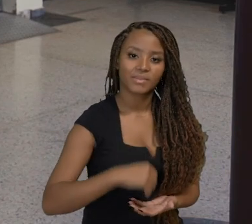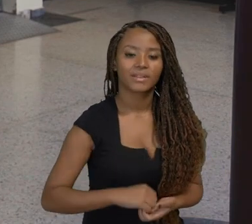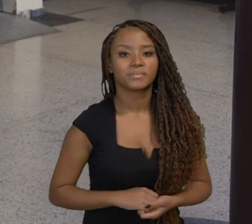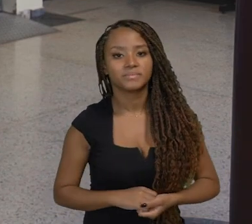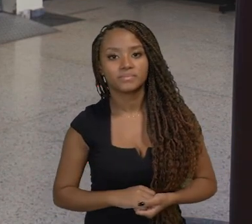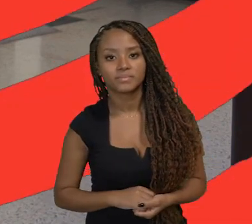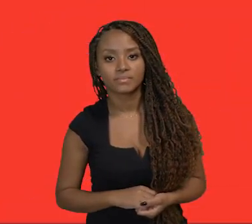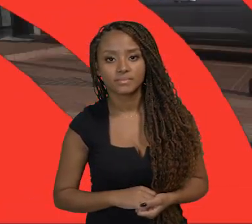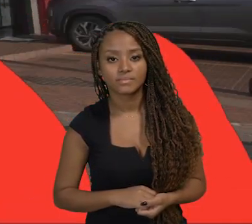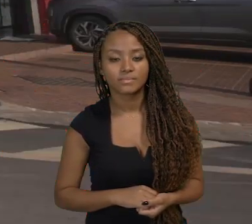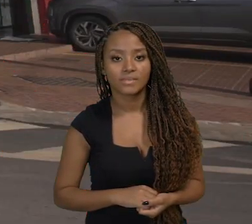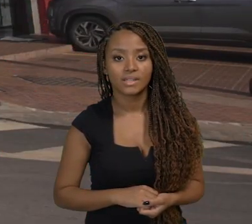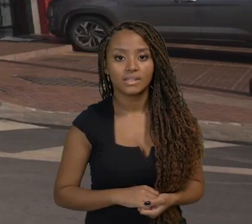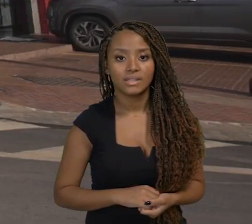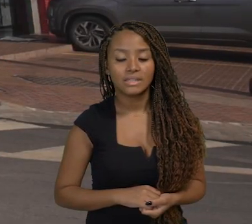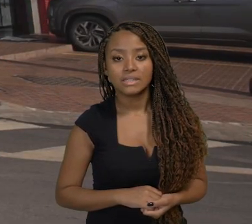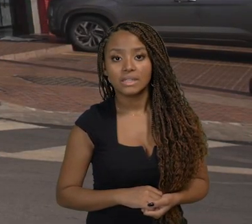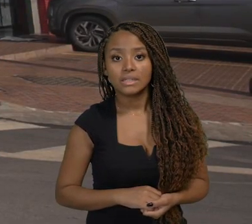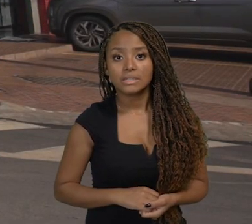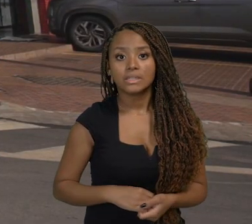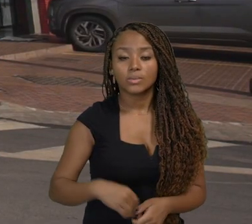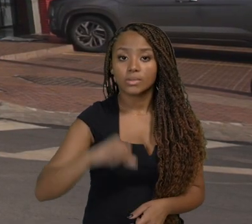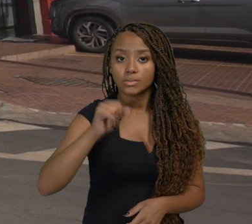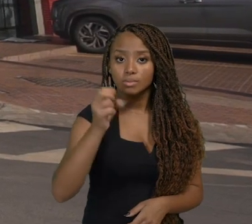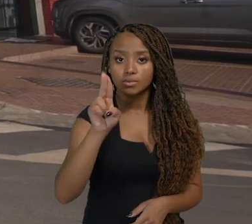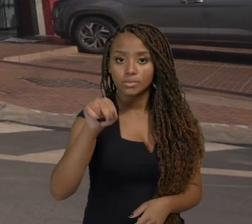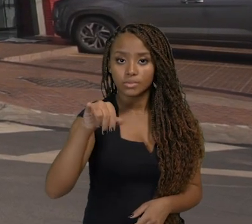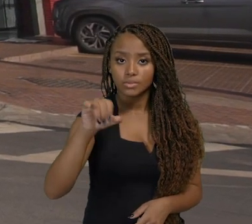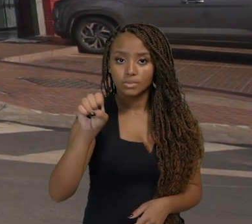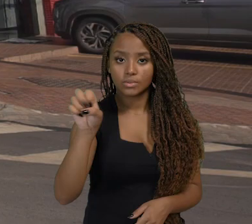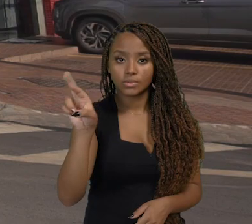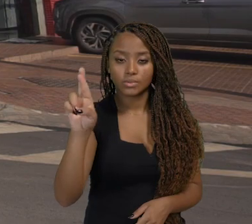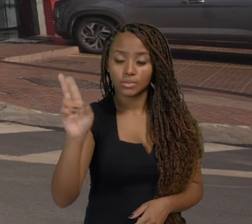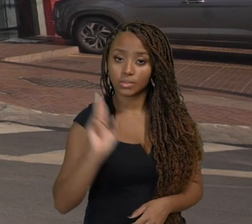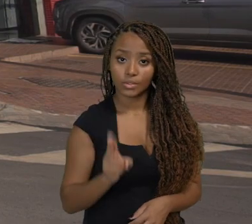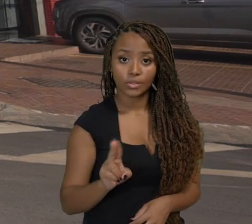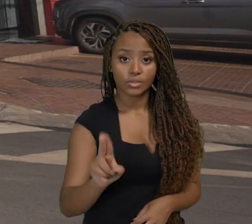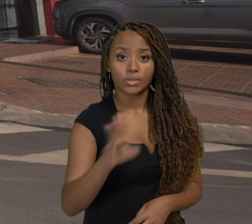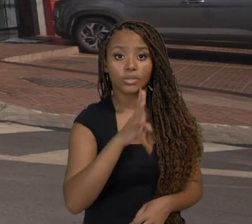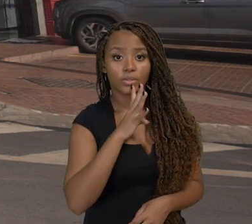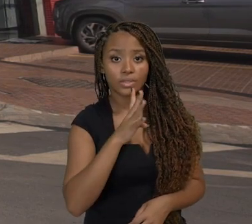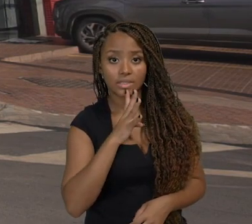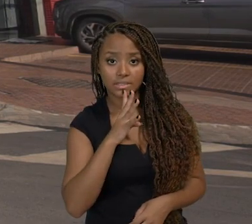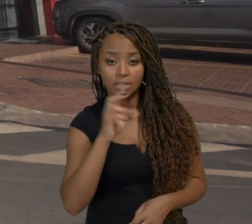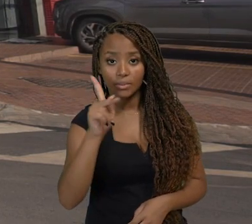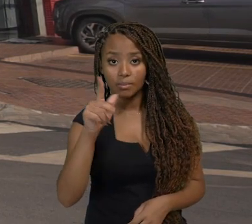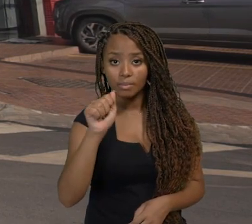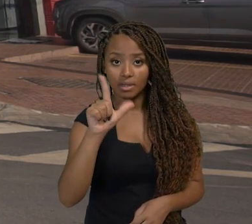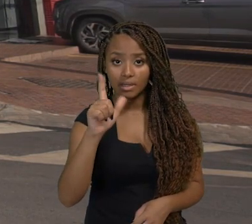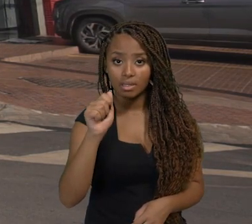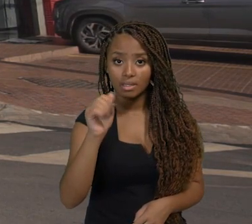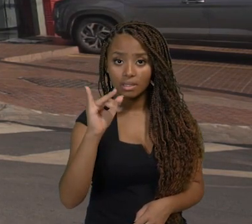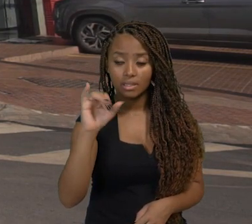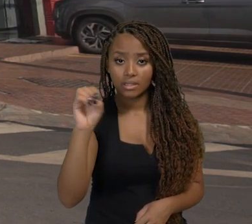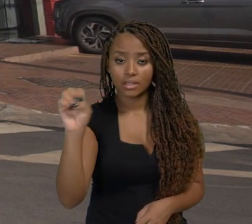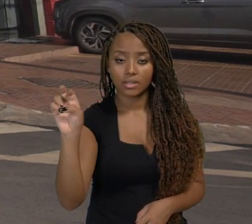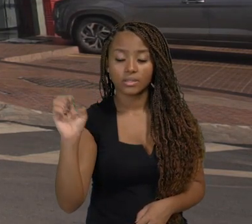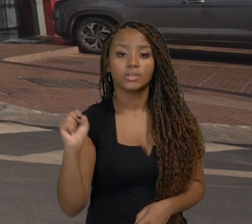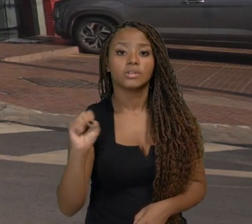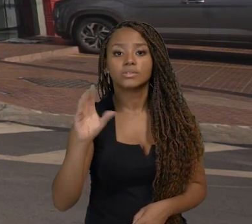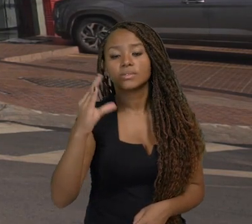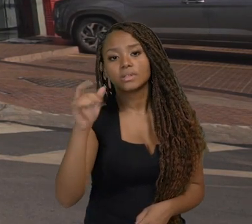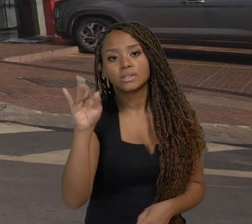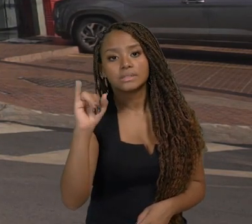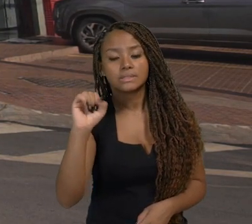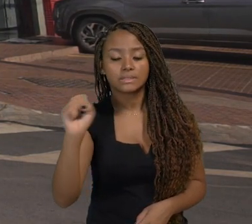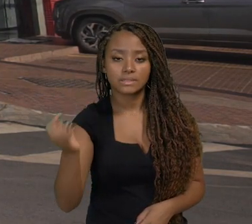lá, Ufolândia. É isso aí, Ufolândia. Enquanto o Júnior segue conhecendo a unidade lá do Palácio dos Cristais, eu vim aqui nos